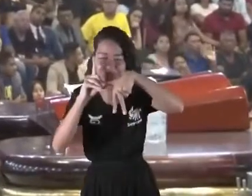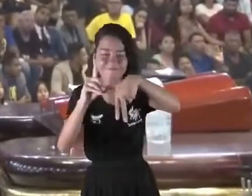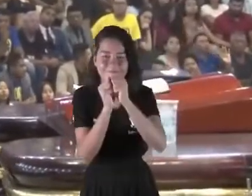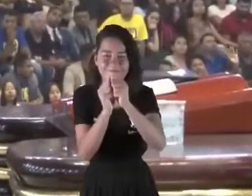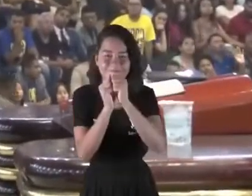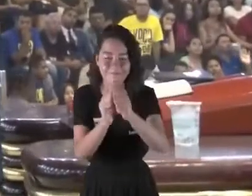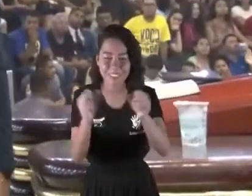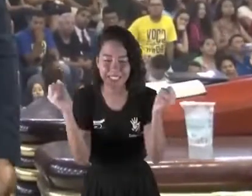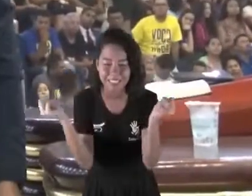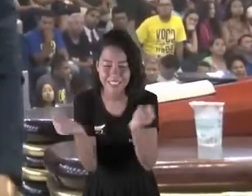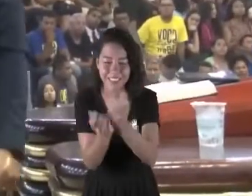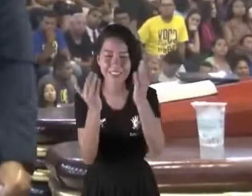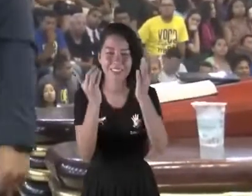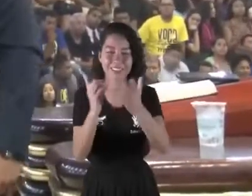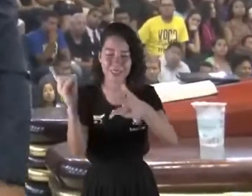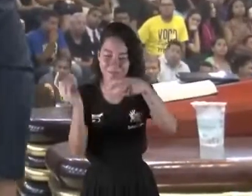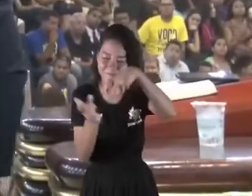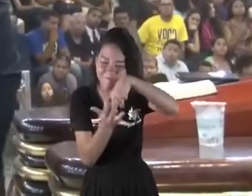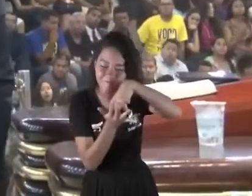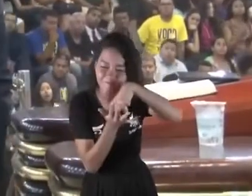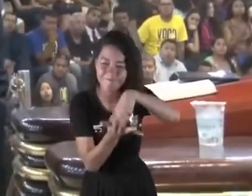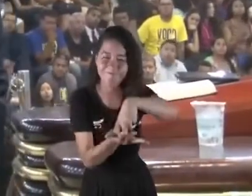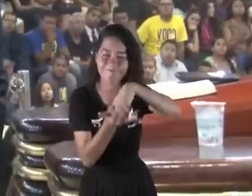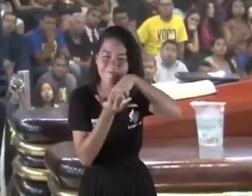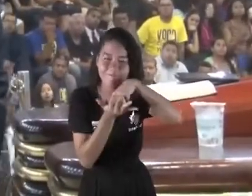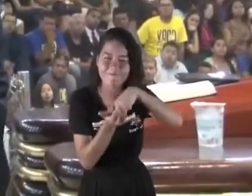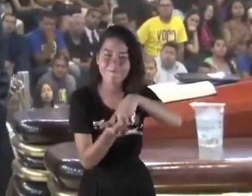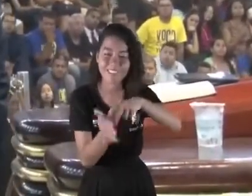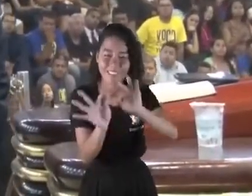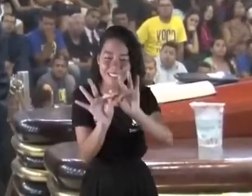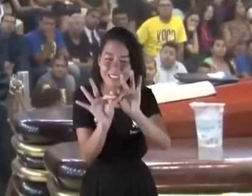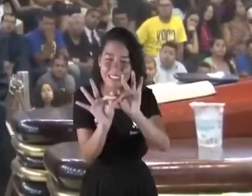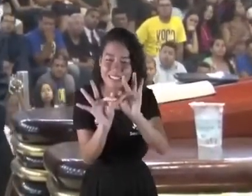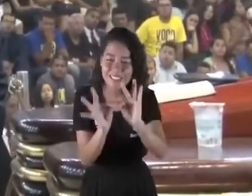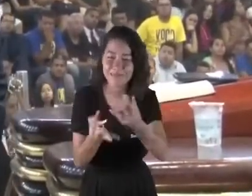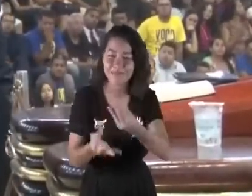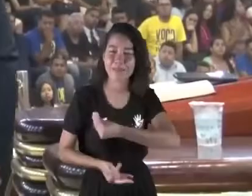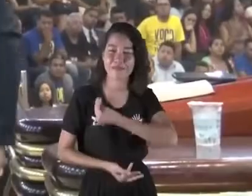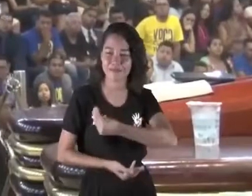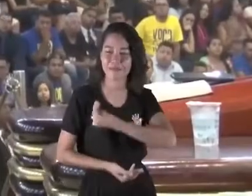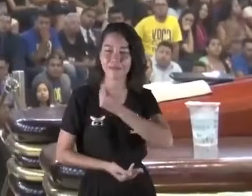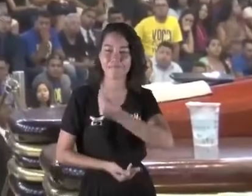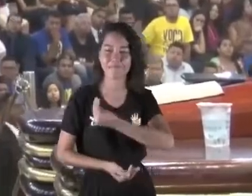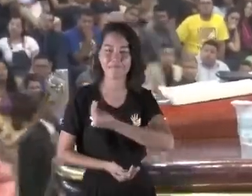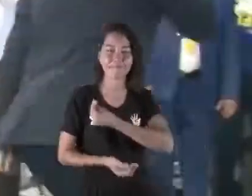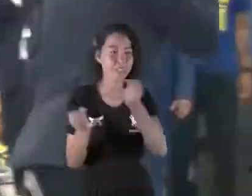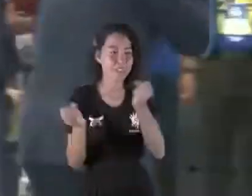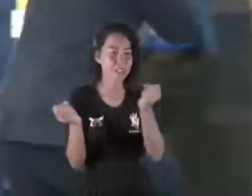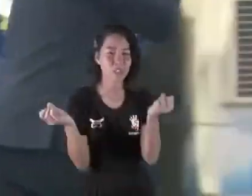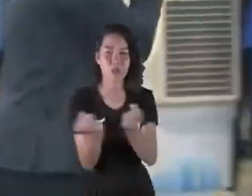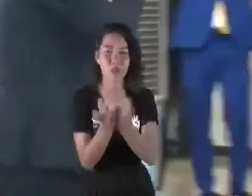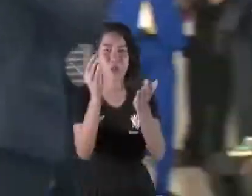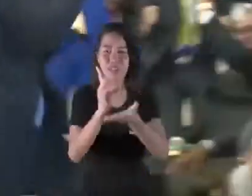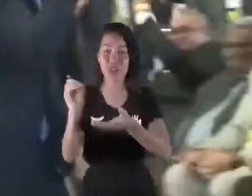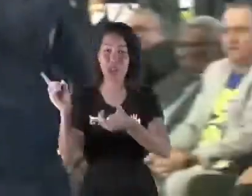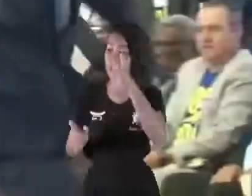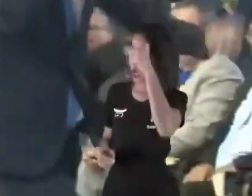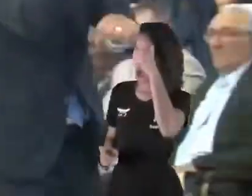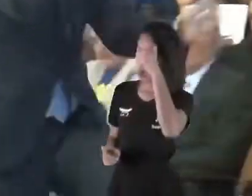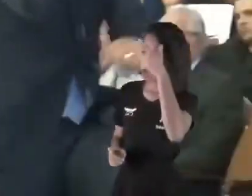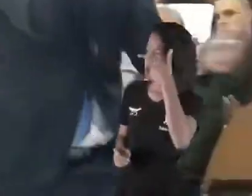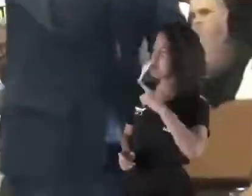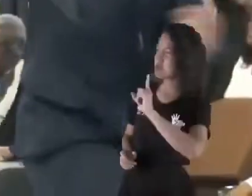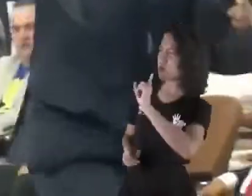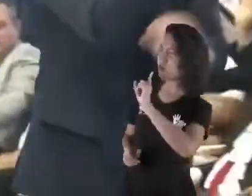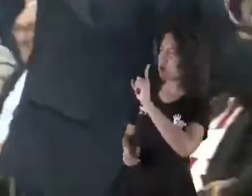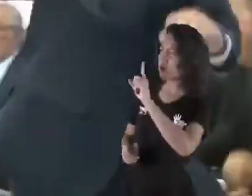Deixa a glória te derrubar. Porque quem foi derrubado pela glória, o diabo não derruba mais.